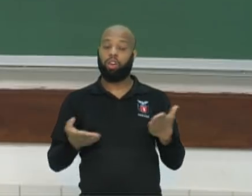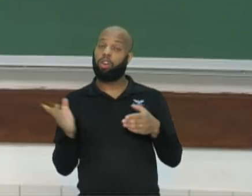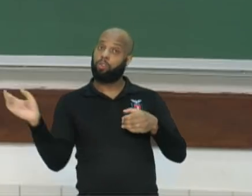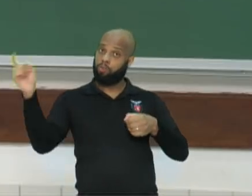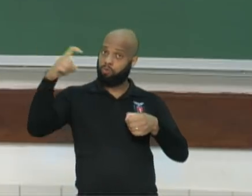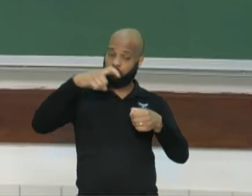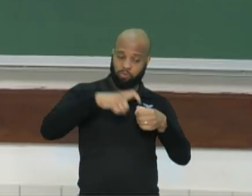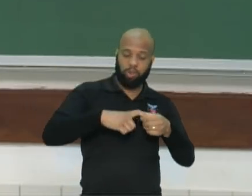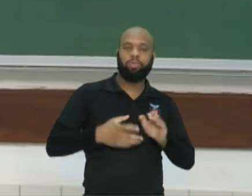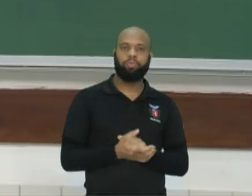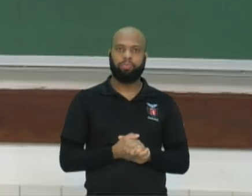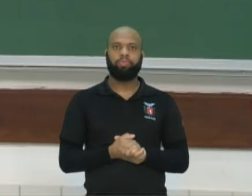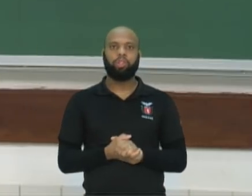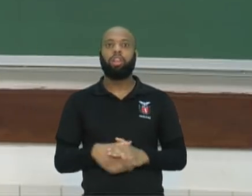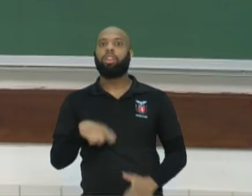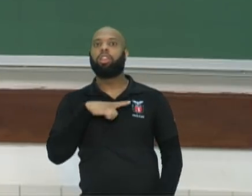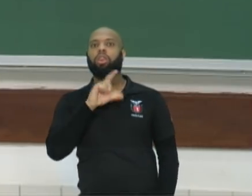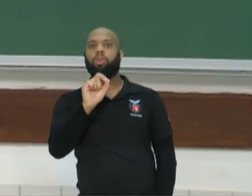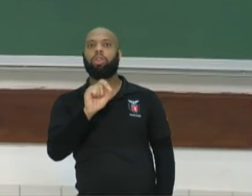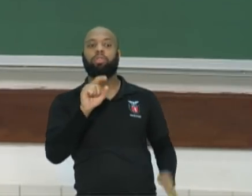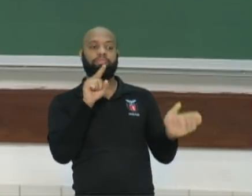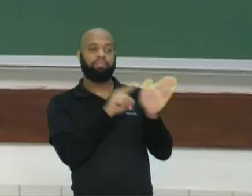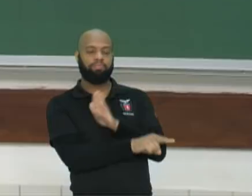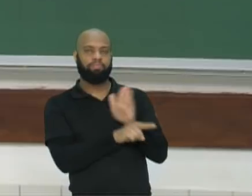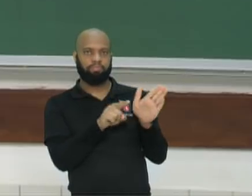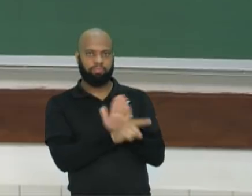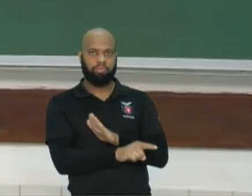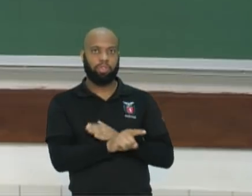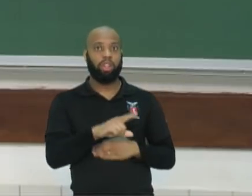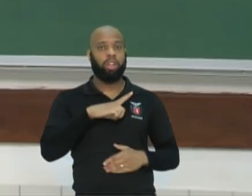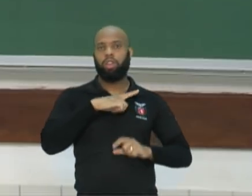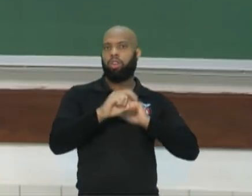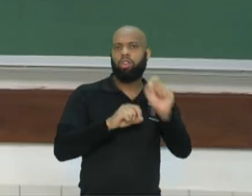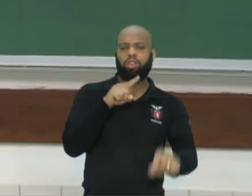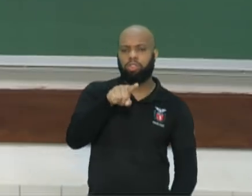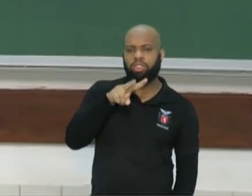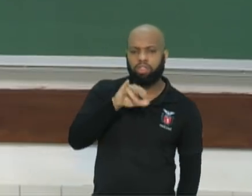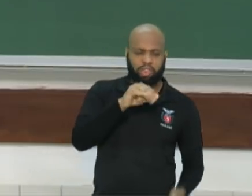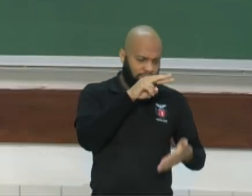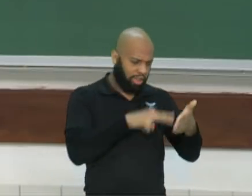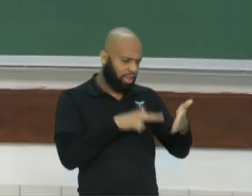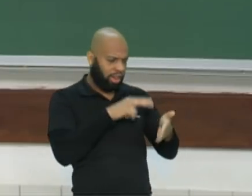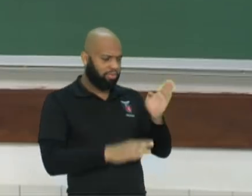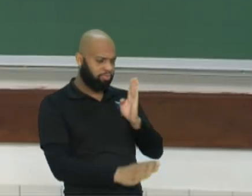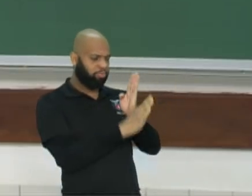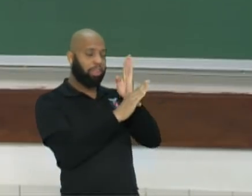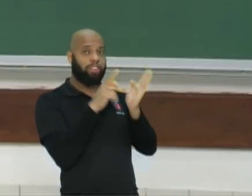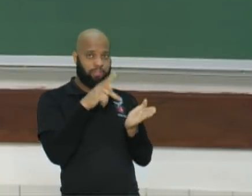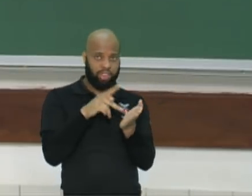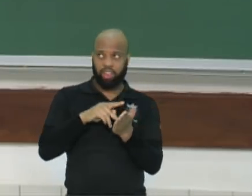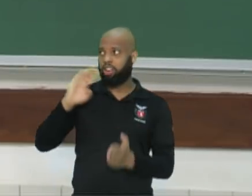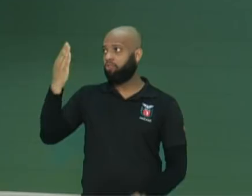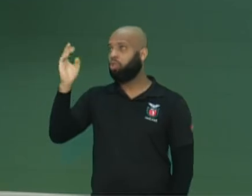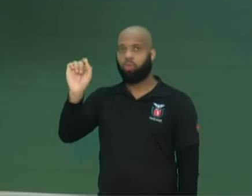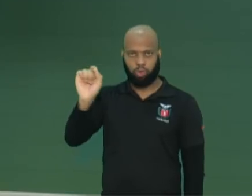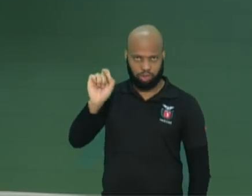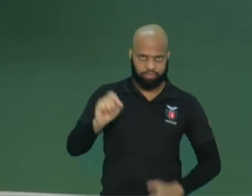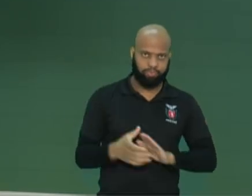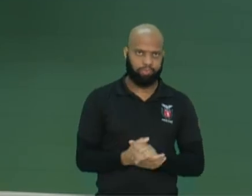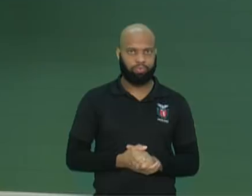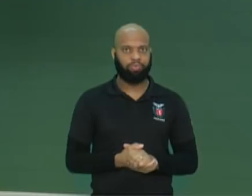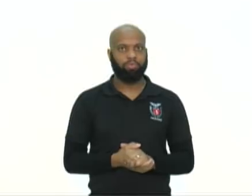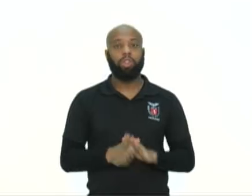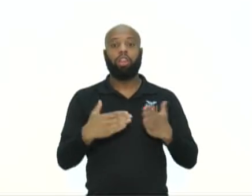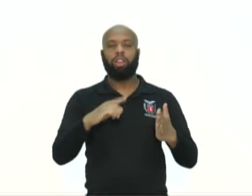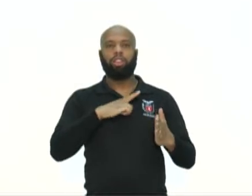Voltamos então ali com o exercício, uma afirmação que vocês tinham que ler e identificar se ela é verdadeira ou falsa. Então vamos